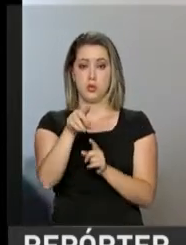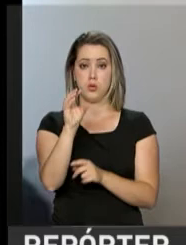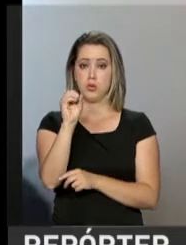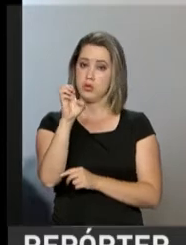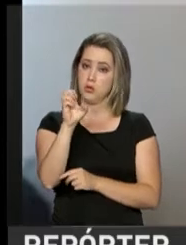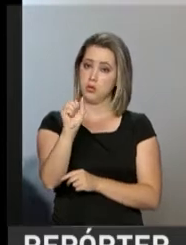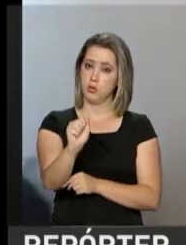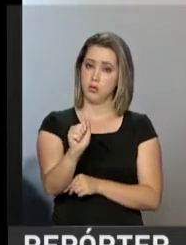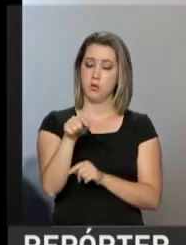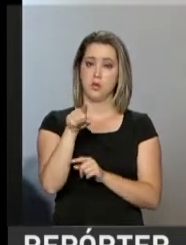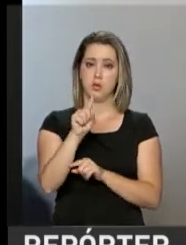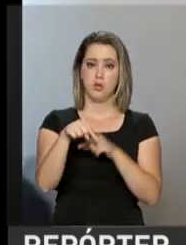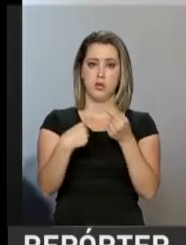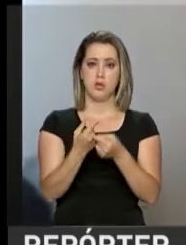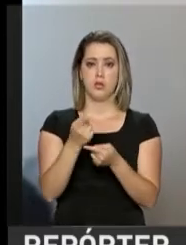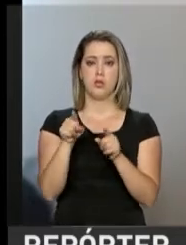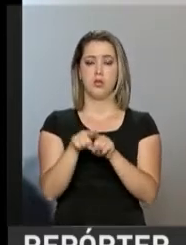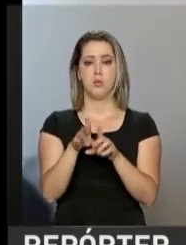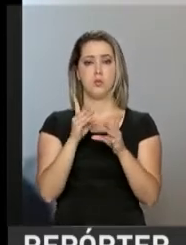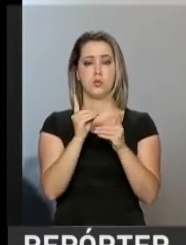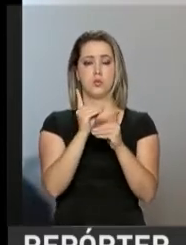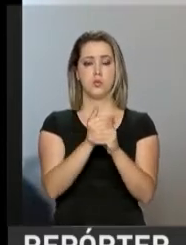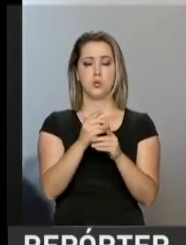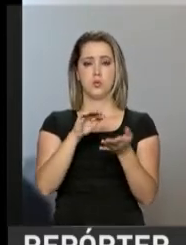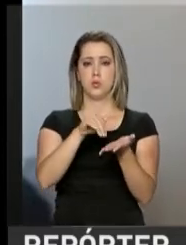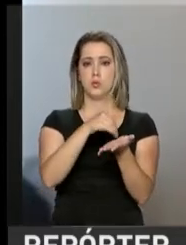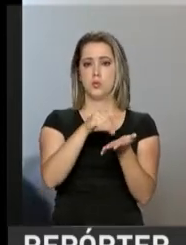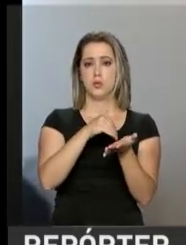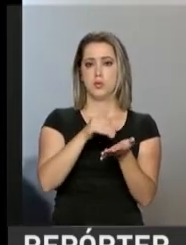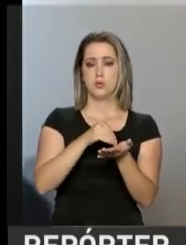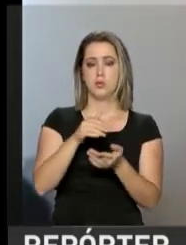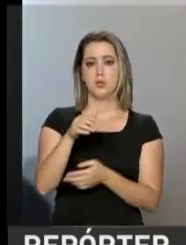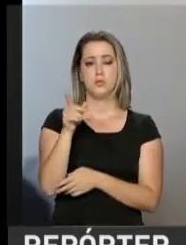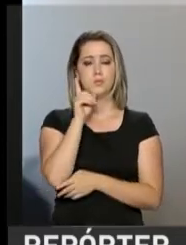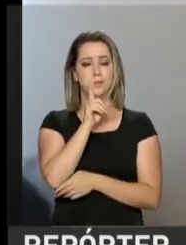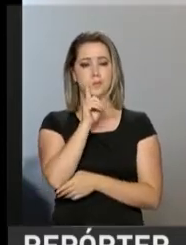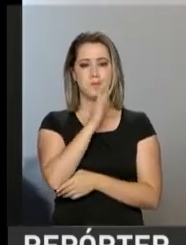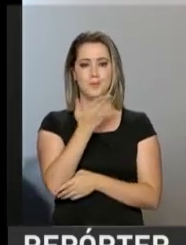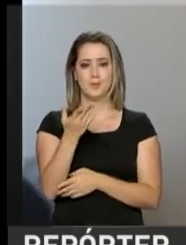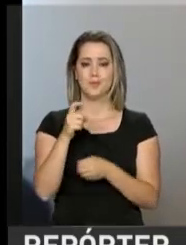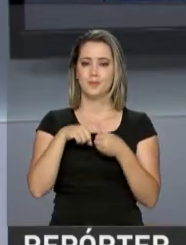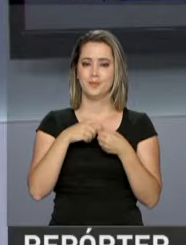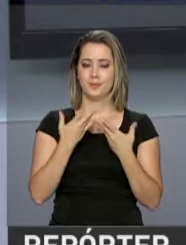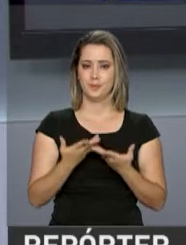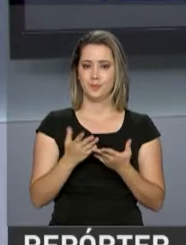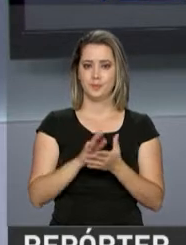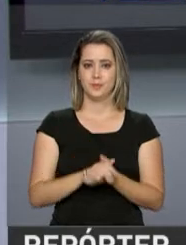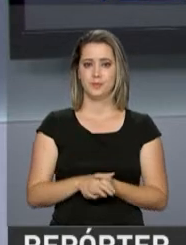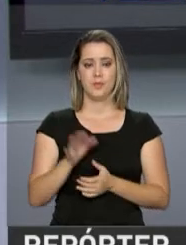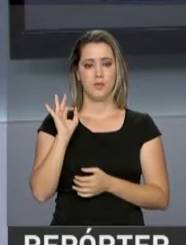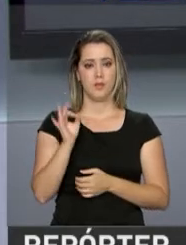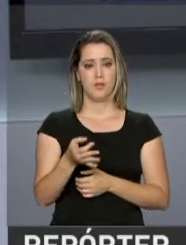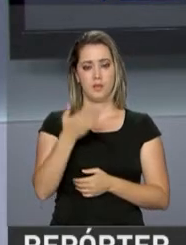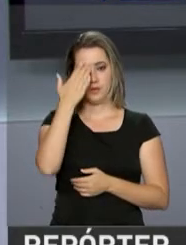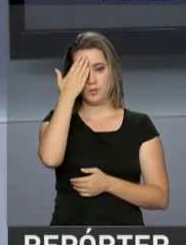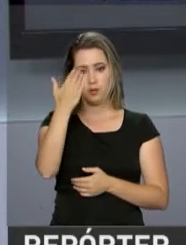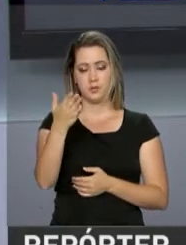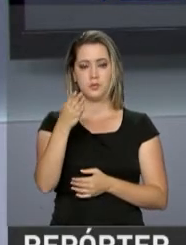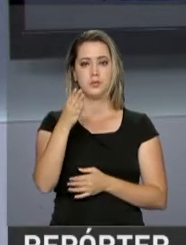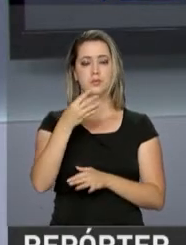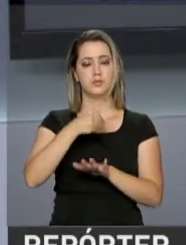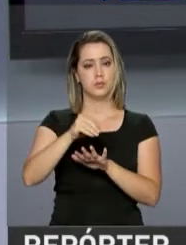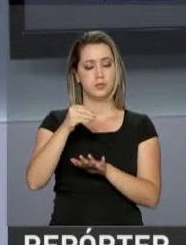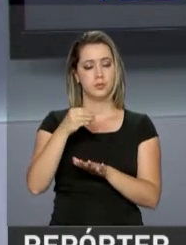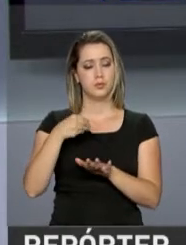com o secretário de Estado dos Estados Unidos, Rex Tillerson. Volto com você no estúdio, Roberto. Tá certo, Paola. Muito obrigado pela